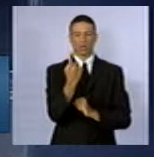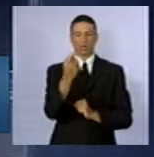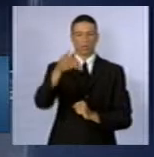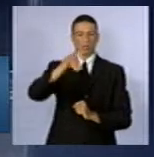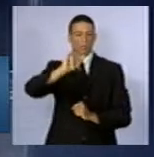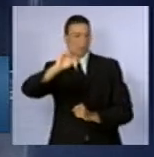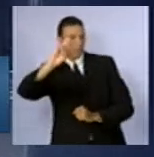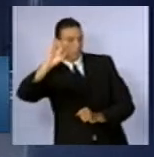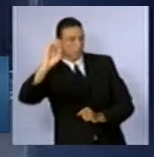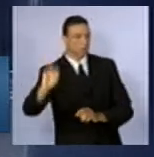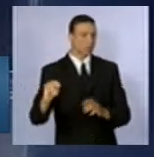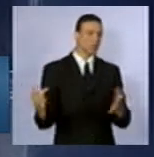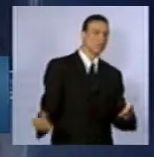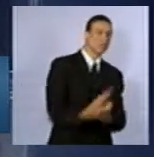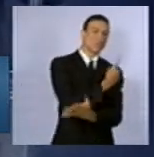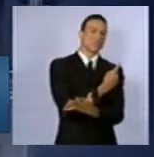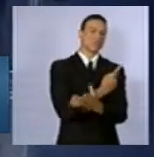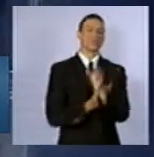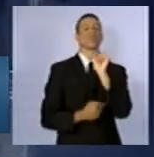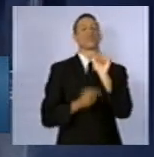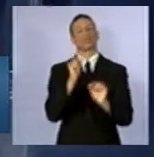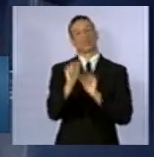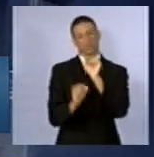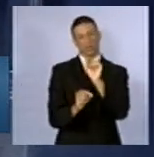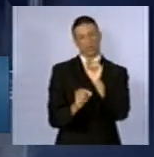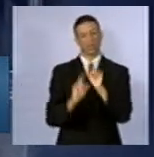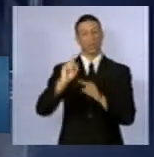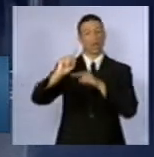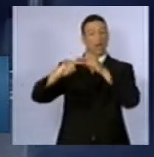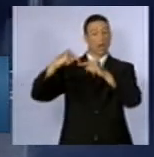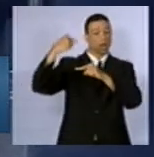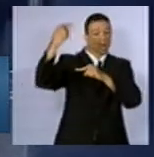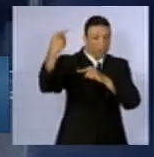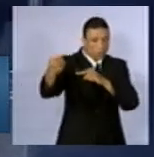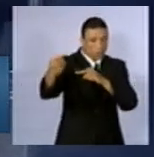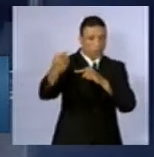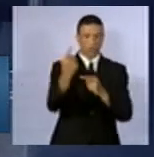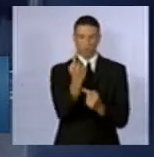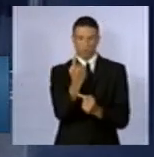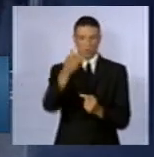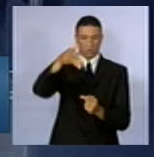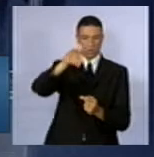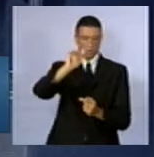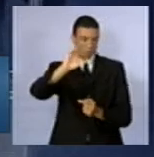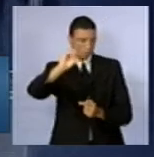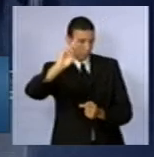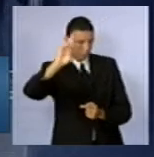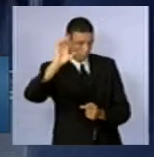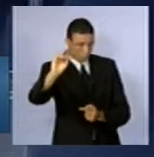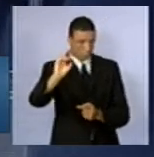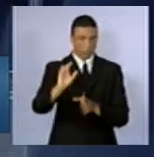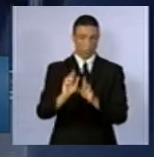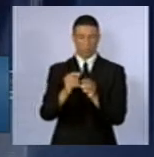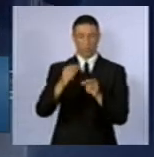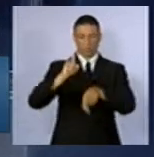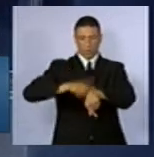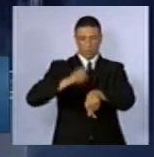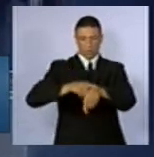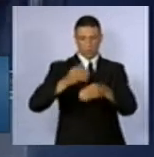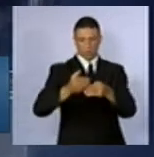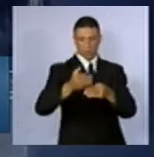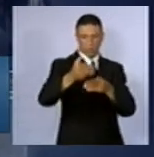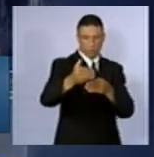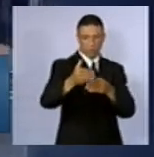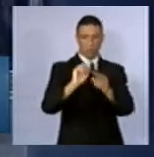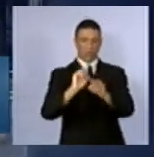acontece e depois vamos adotar um limite de um microtesla de uma forma de médio longo prazo como